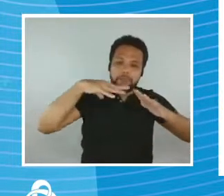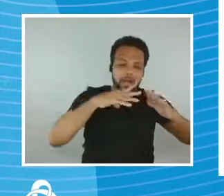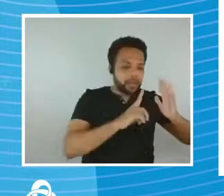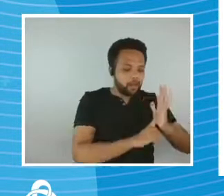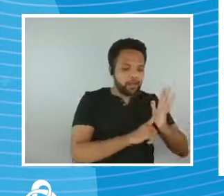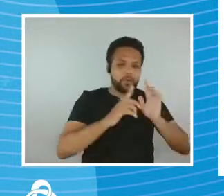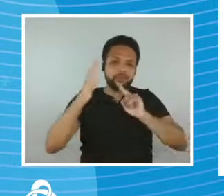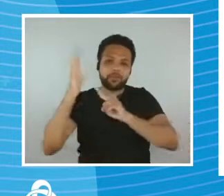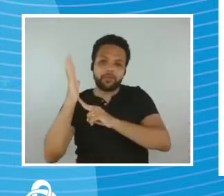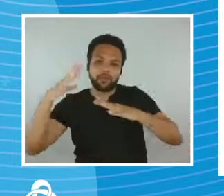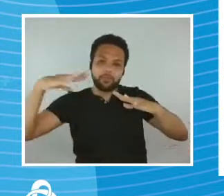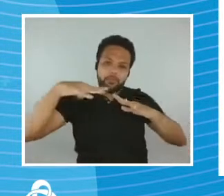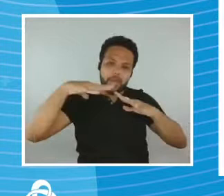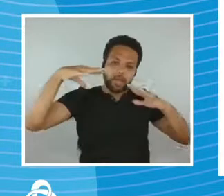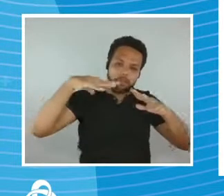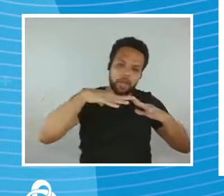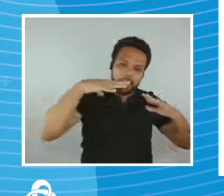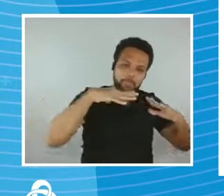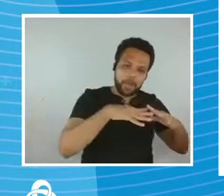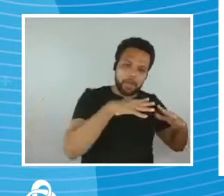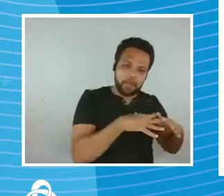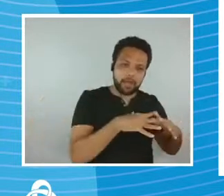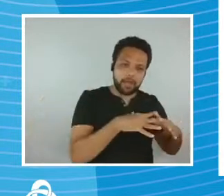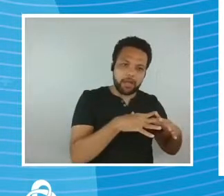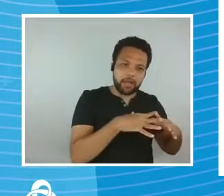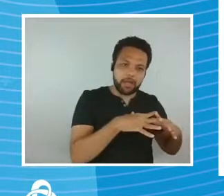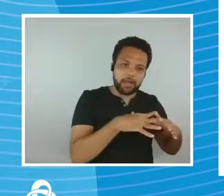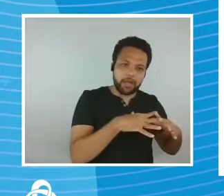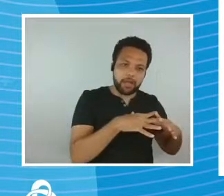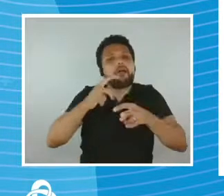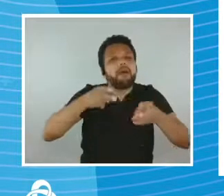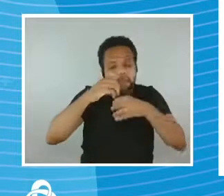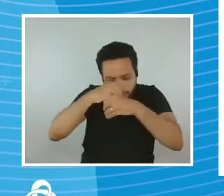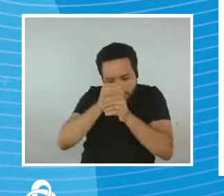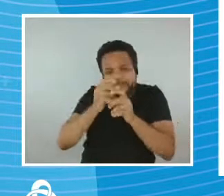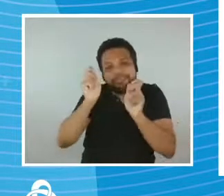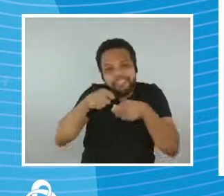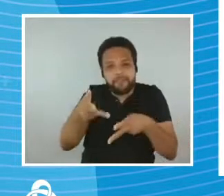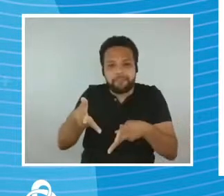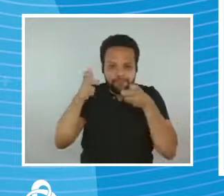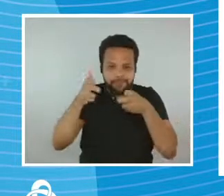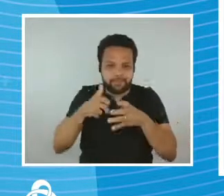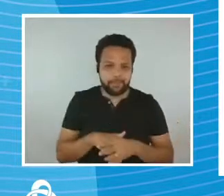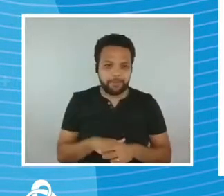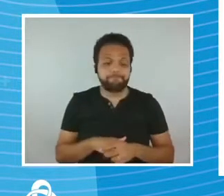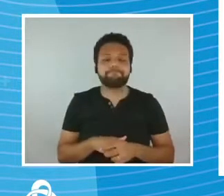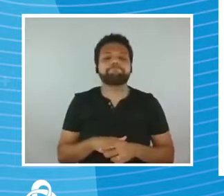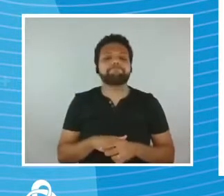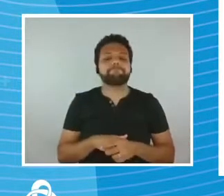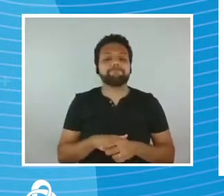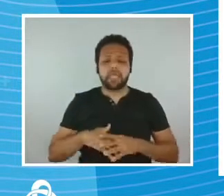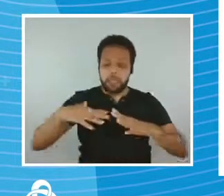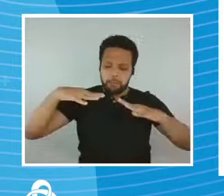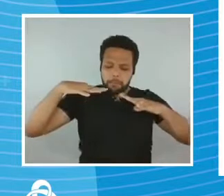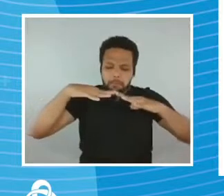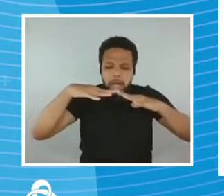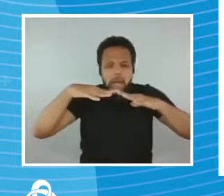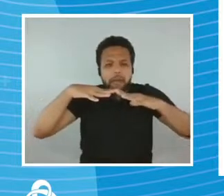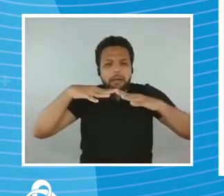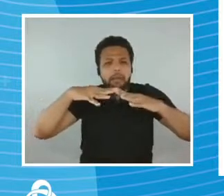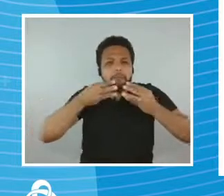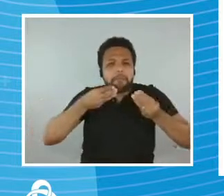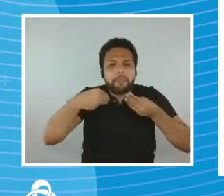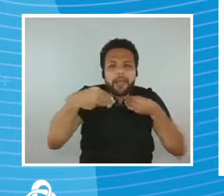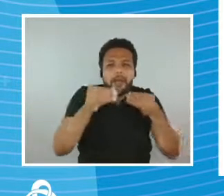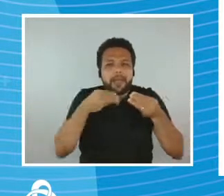detecta quando você olha no microscópio. Bom, a plasticidade sináptica mais simples chama-se